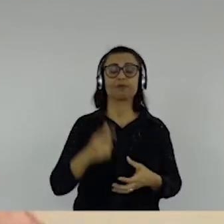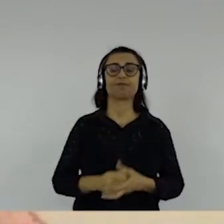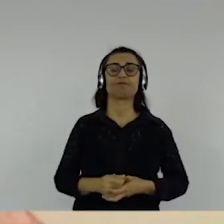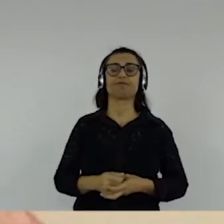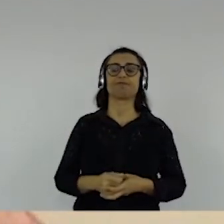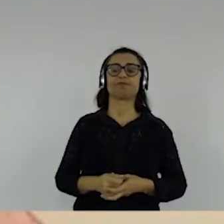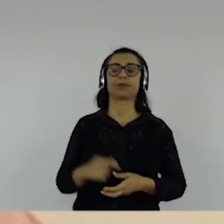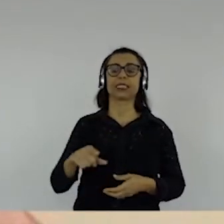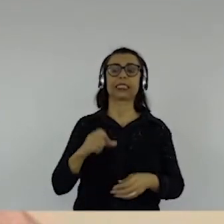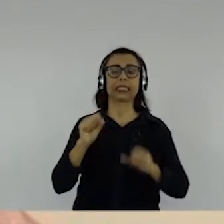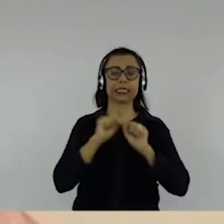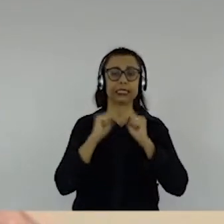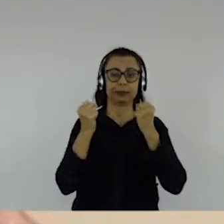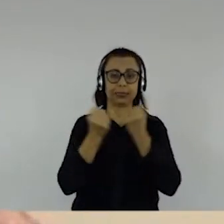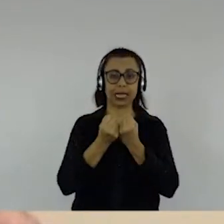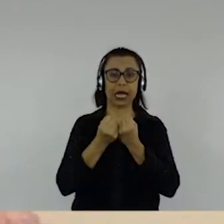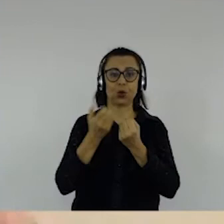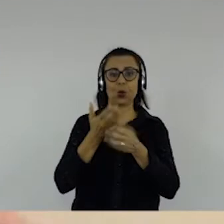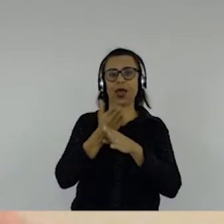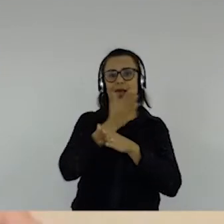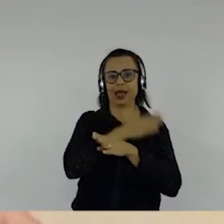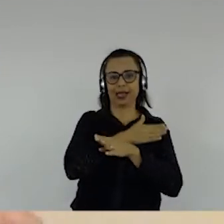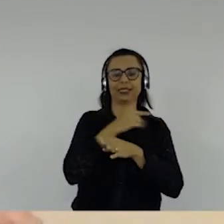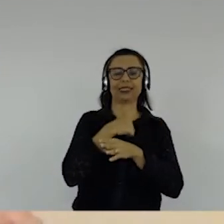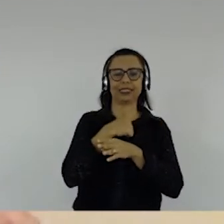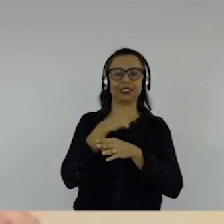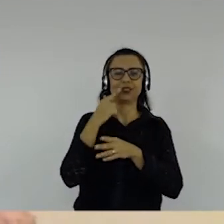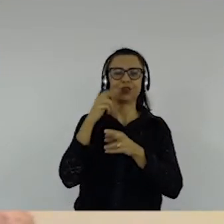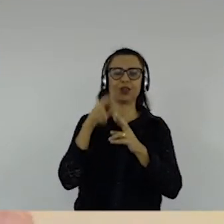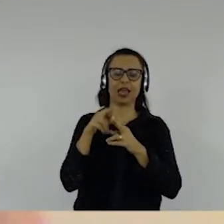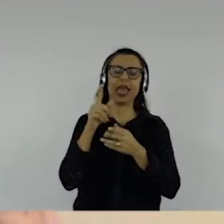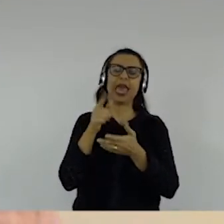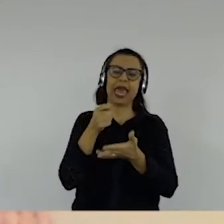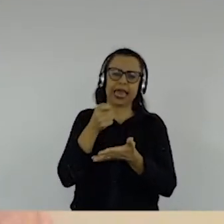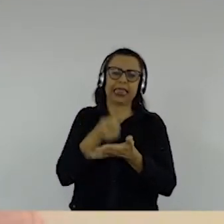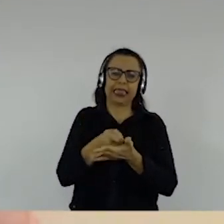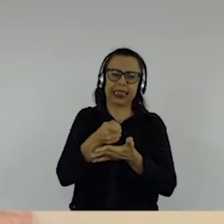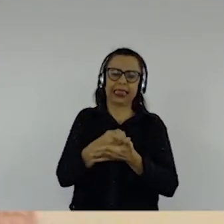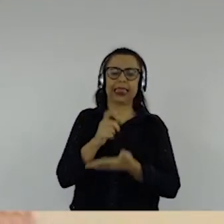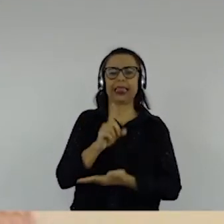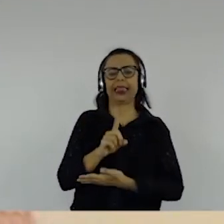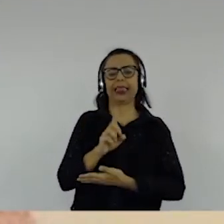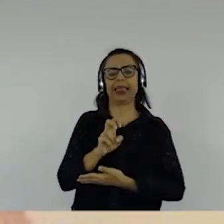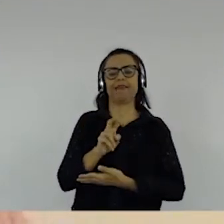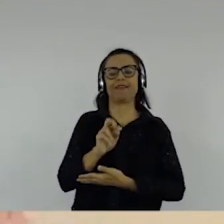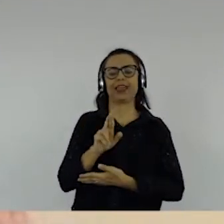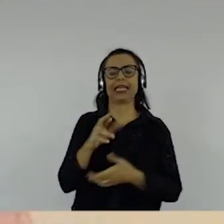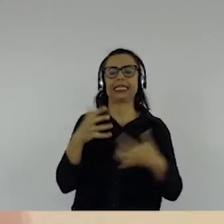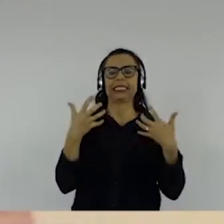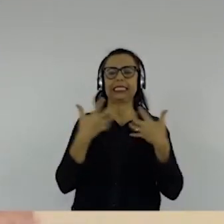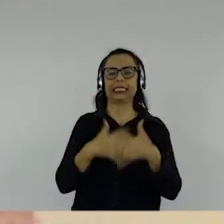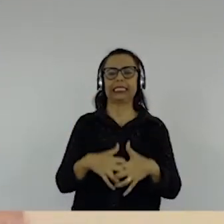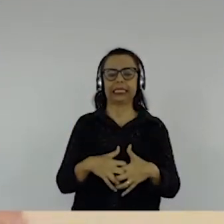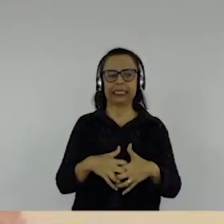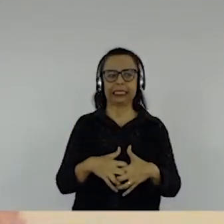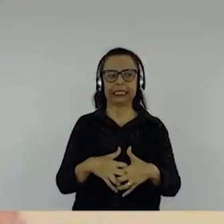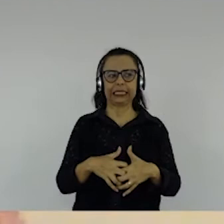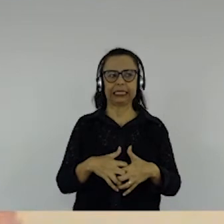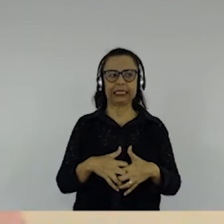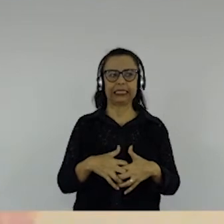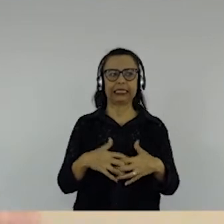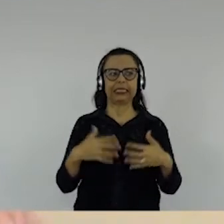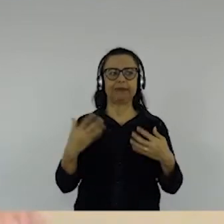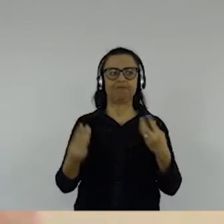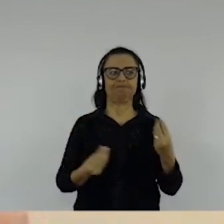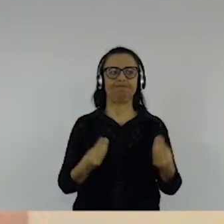seminário anterior a que eu me referi. É que se trata de um dever extremamente complexo para ser implementado a partir